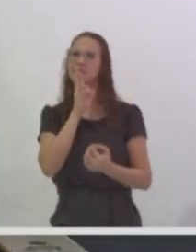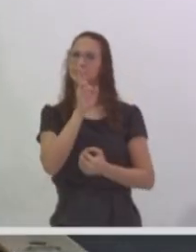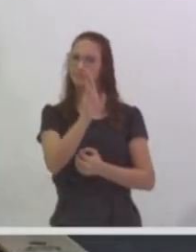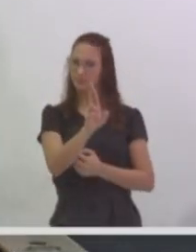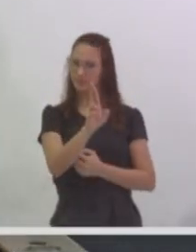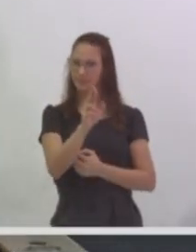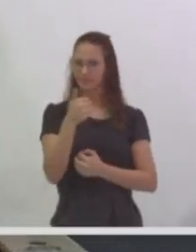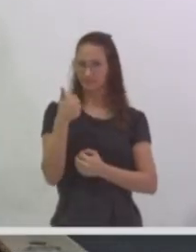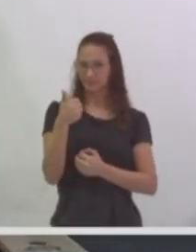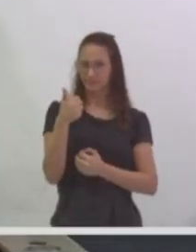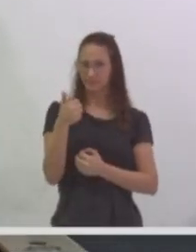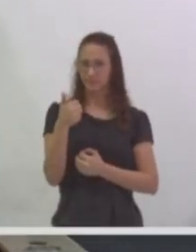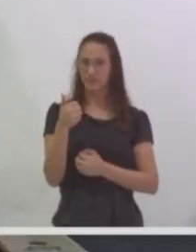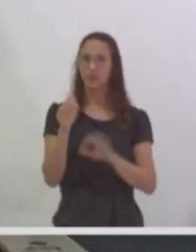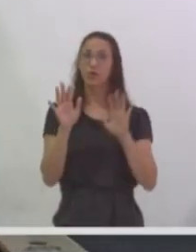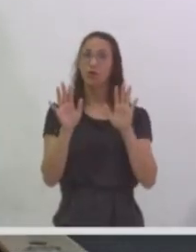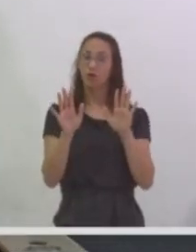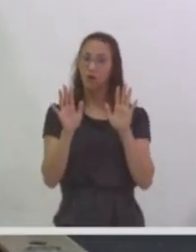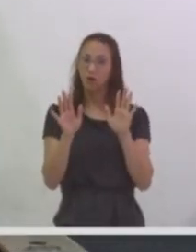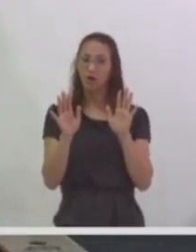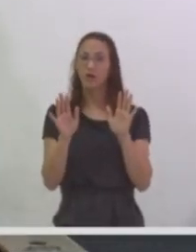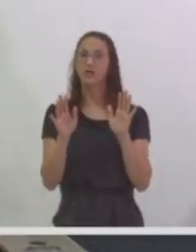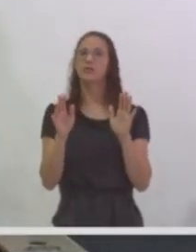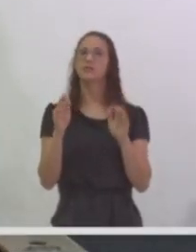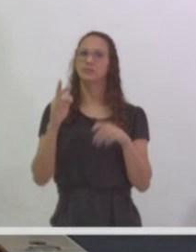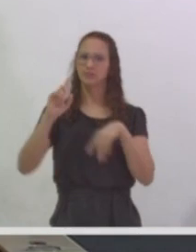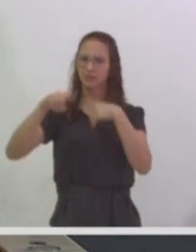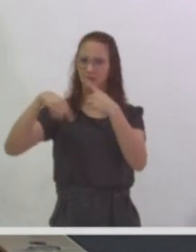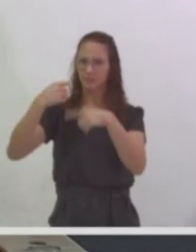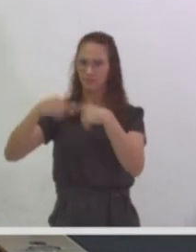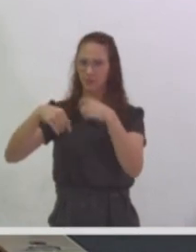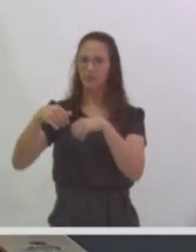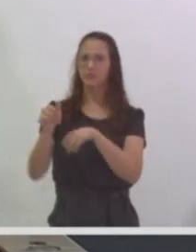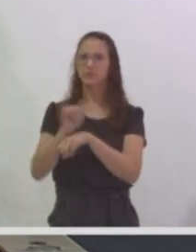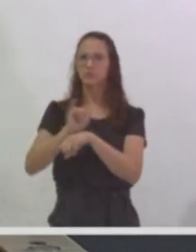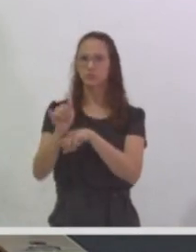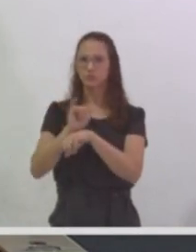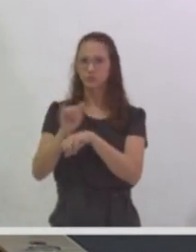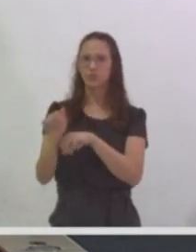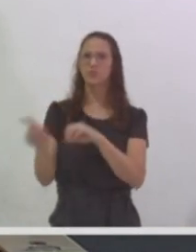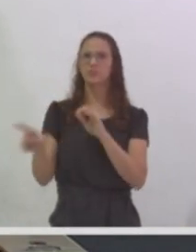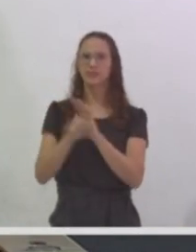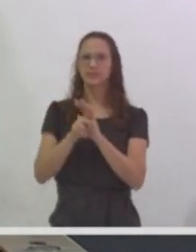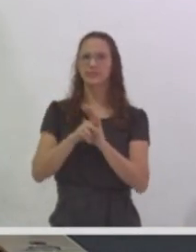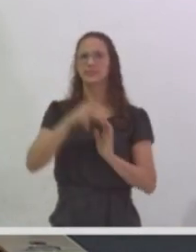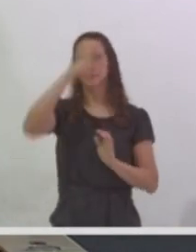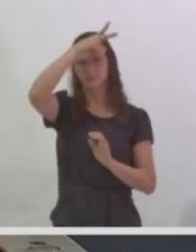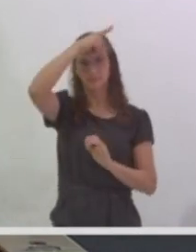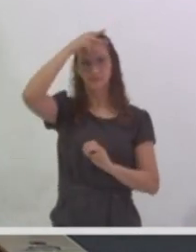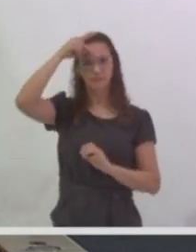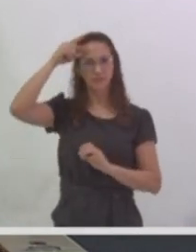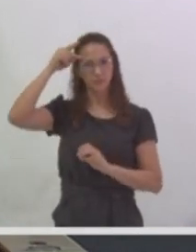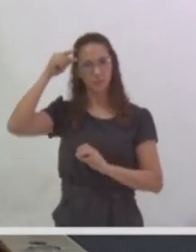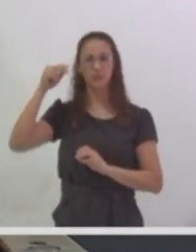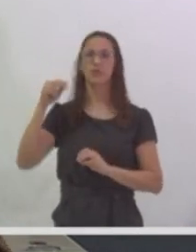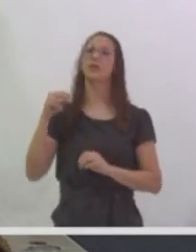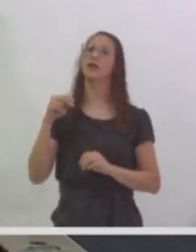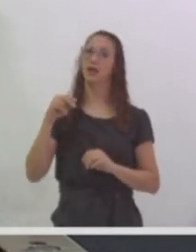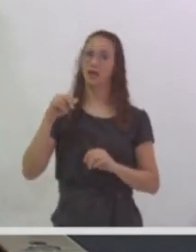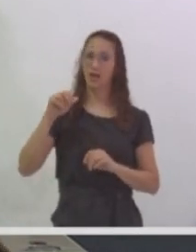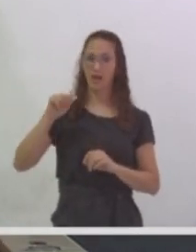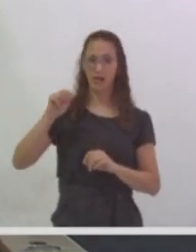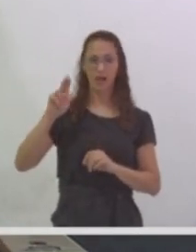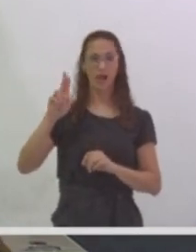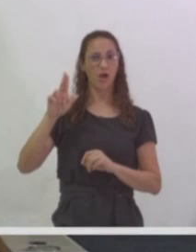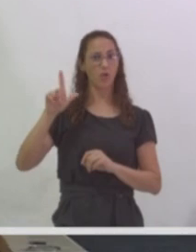Gente, vai estar disponível depois no YouTube da Prefeitura nossas aulas. Então, depois você